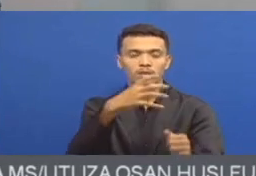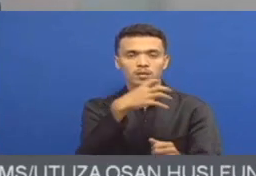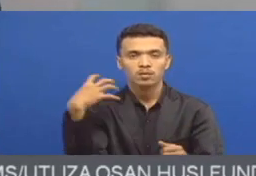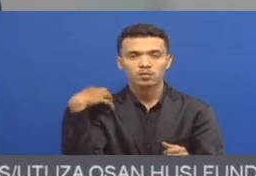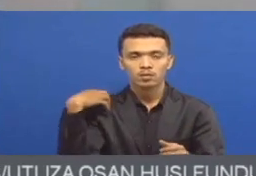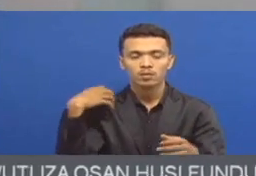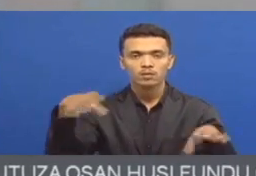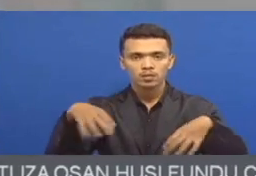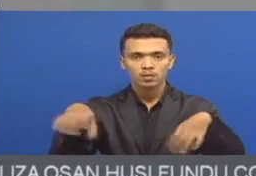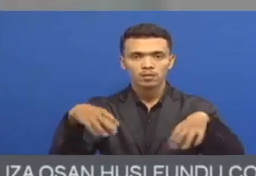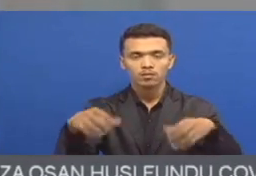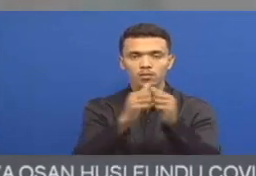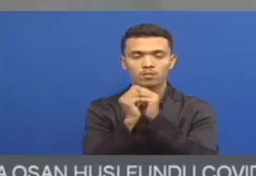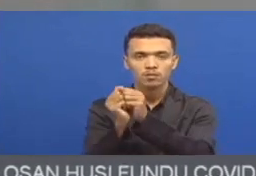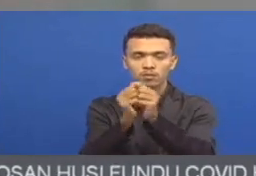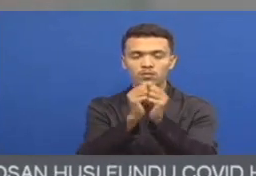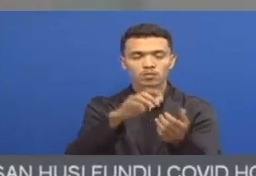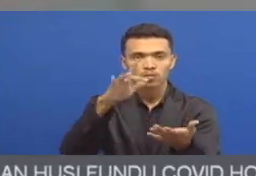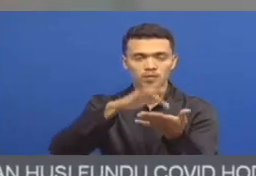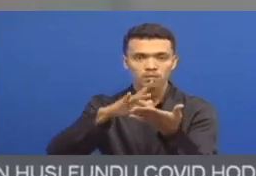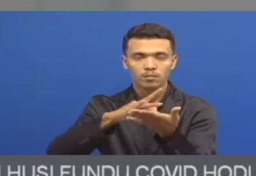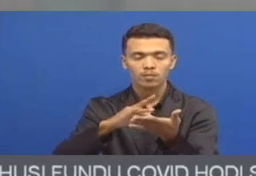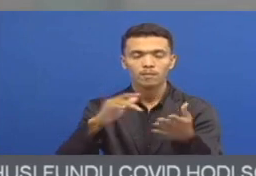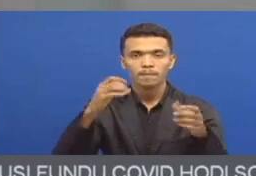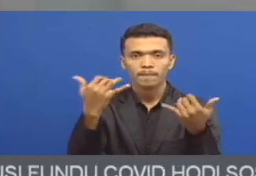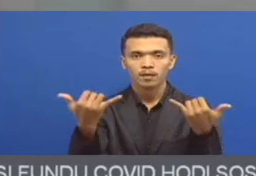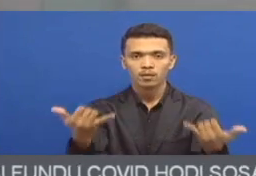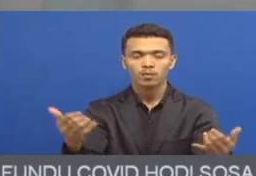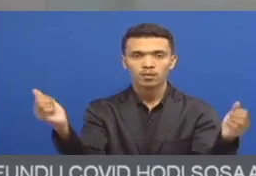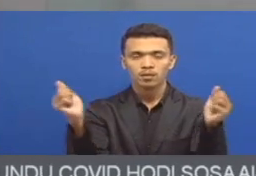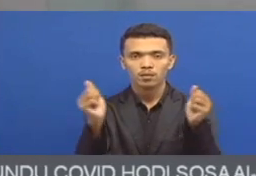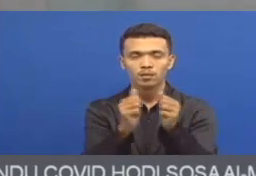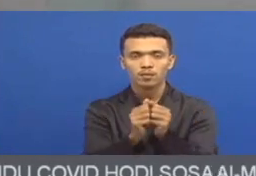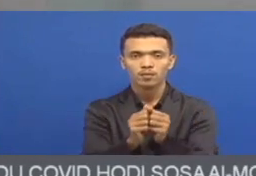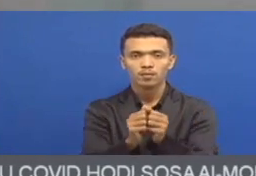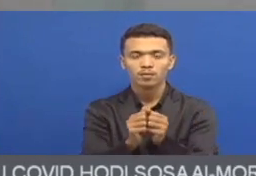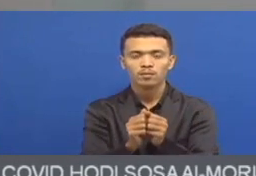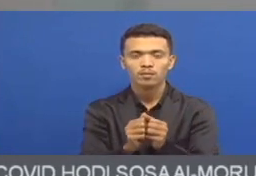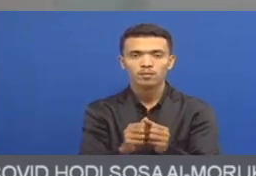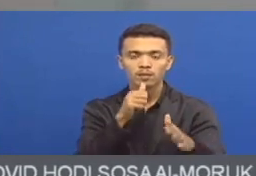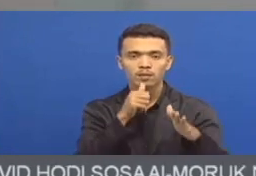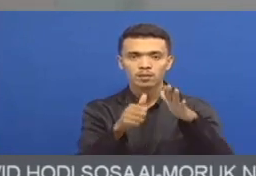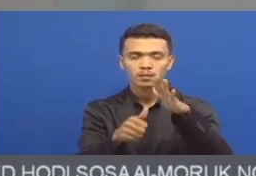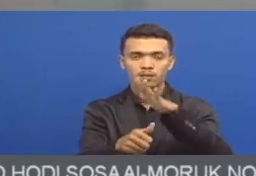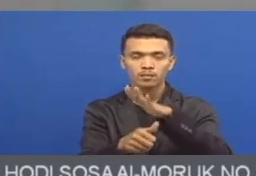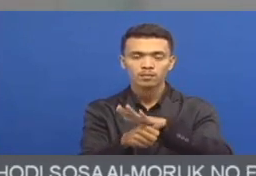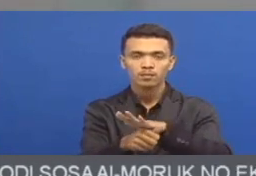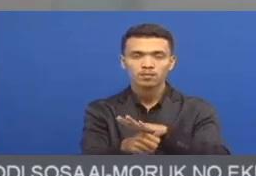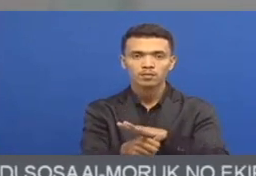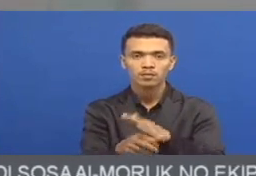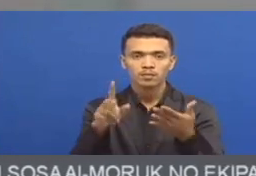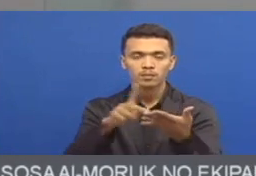ho medicamentos agora relaciona com modus operandi fungi, né? Bem, autor criminoso será agora, será